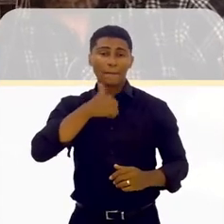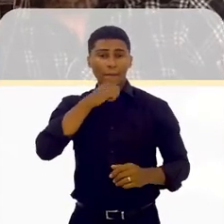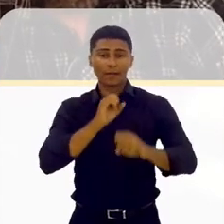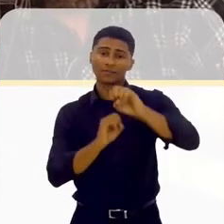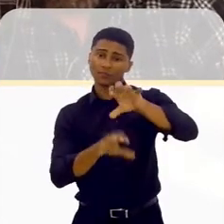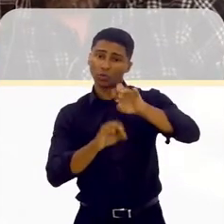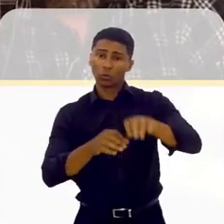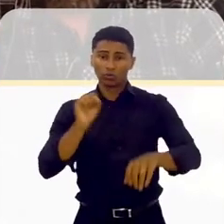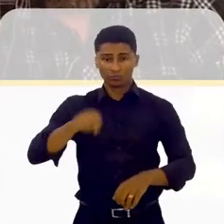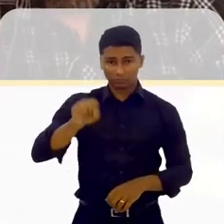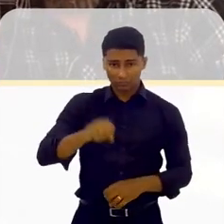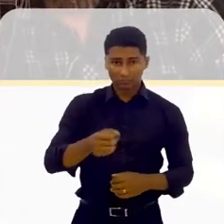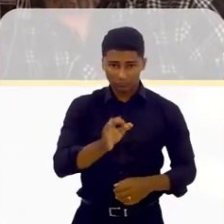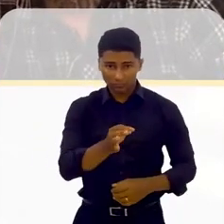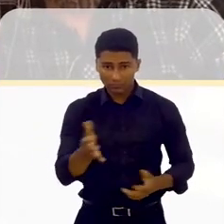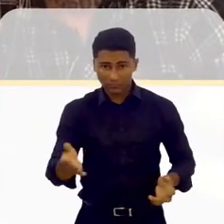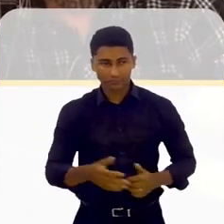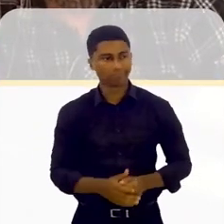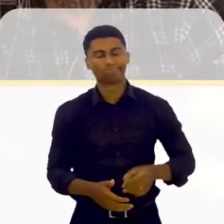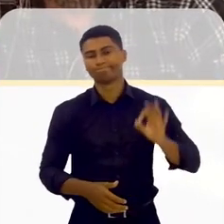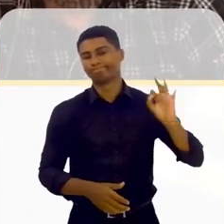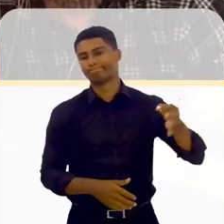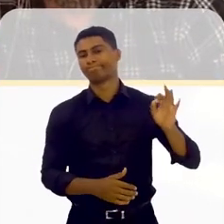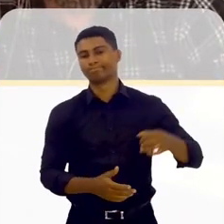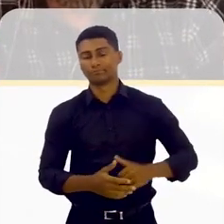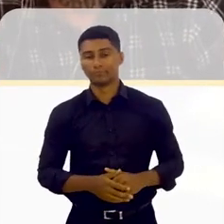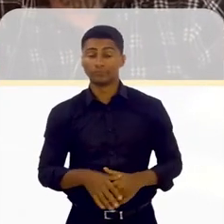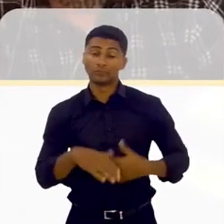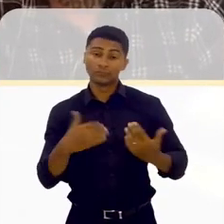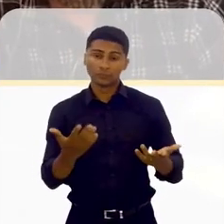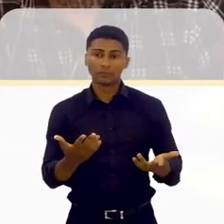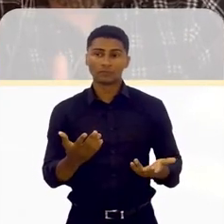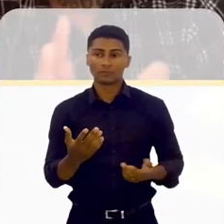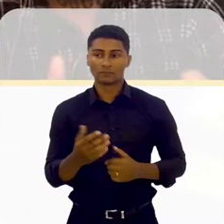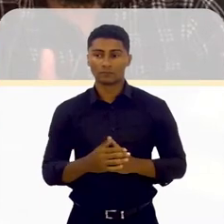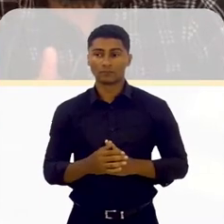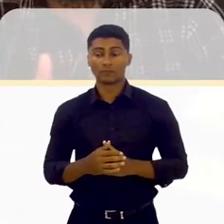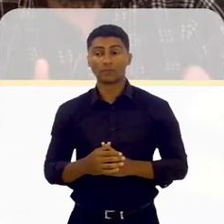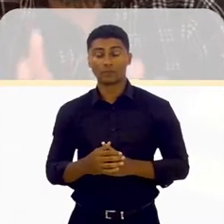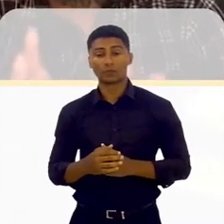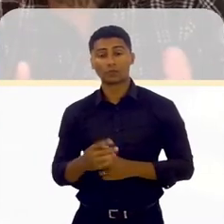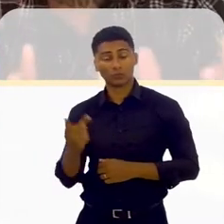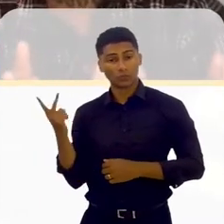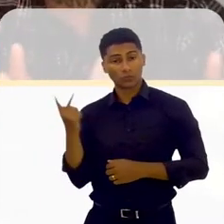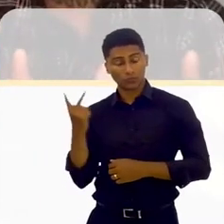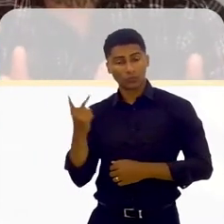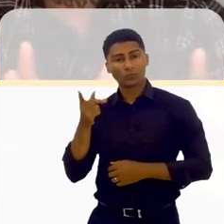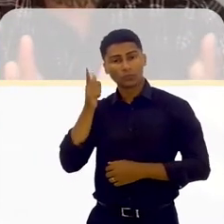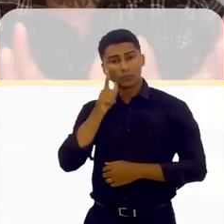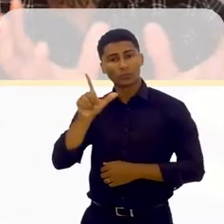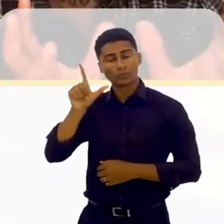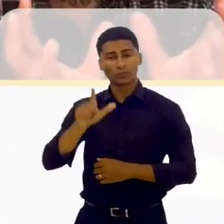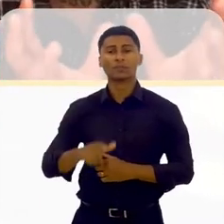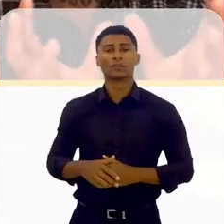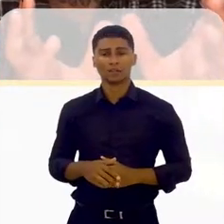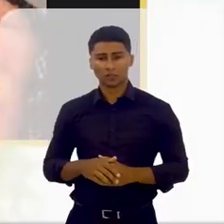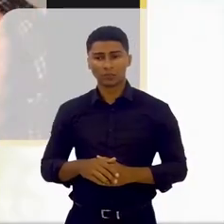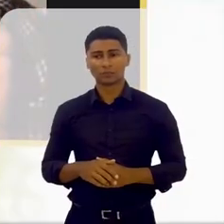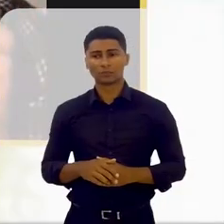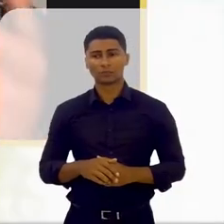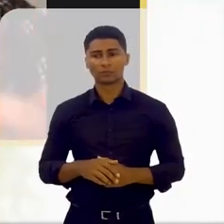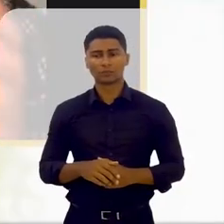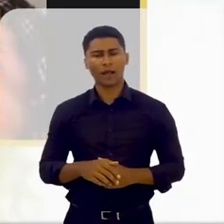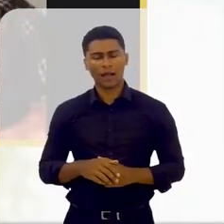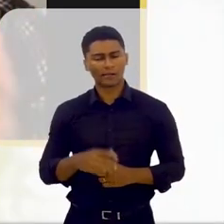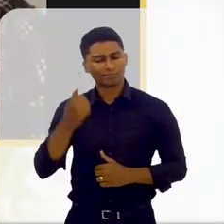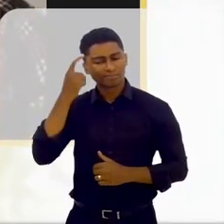que eu tô entendendo é isso. e por isso a gente acabou conseguindo, né? Só voltando, a gente acabou conseguindo, pô,